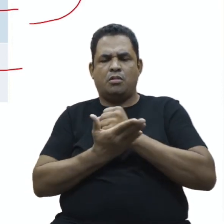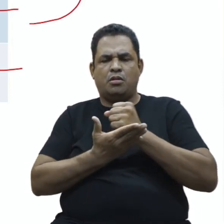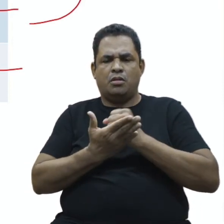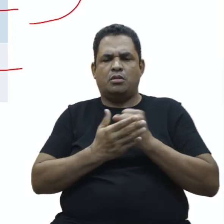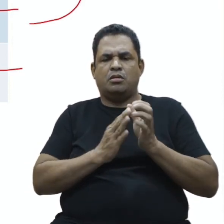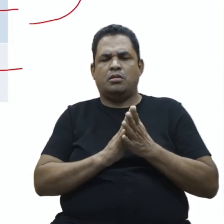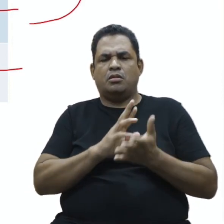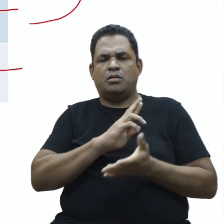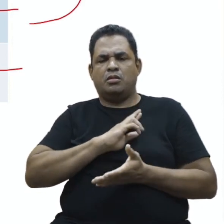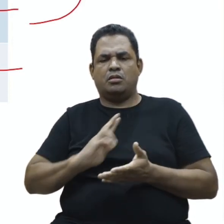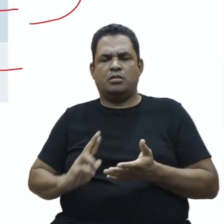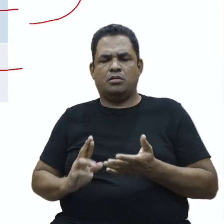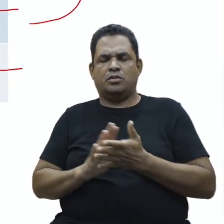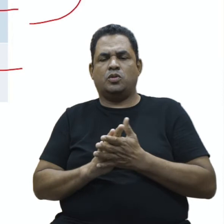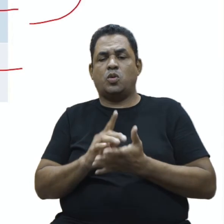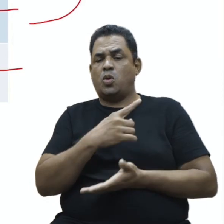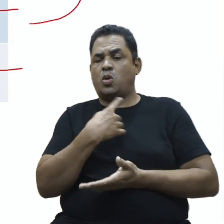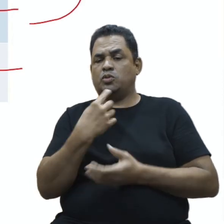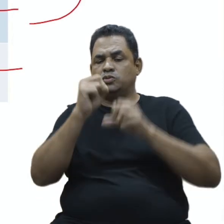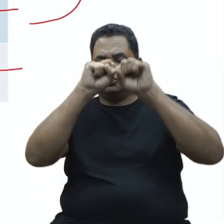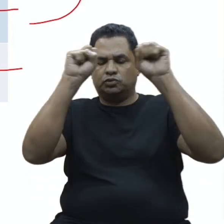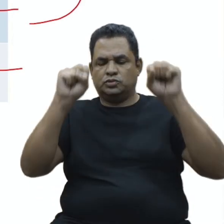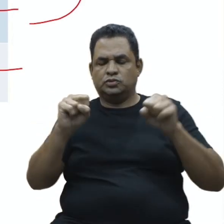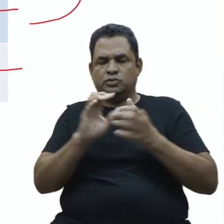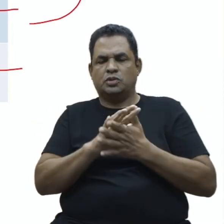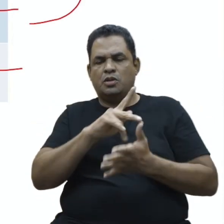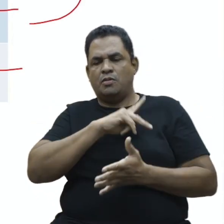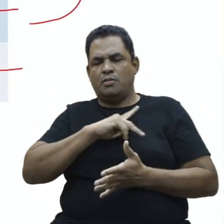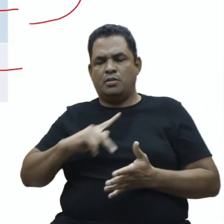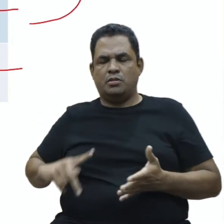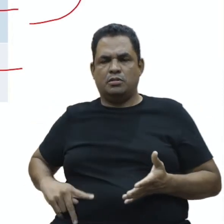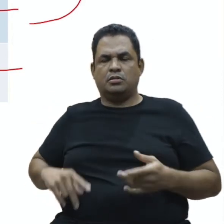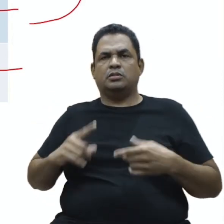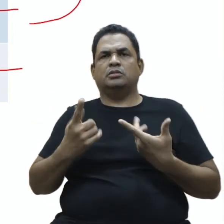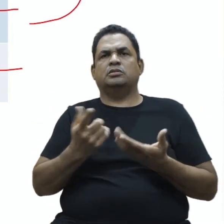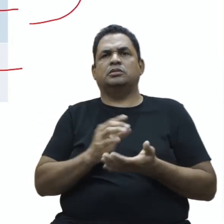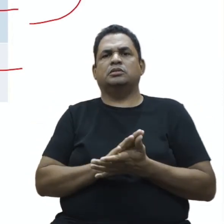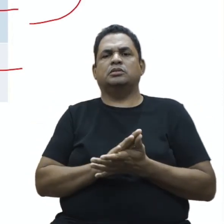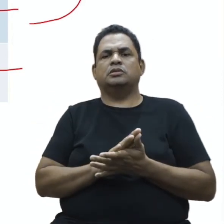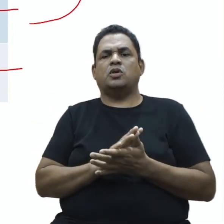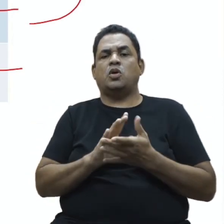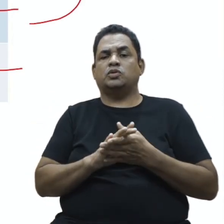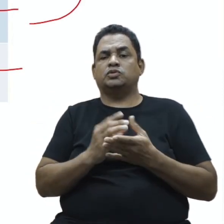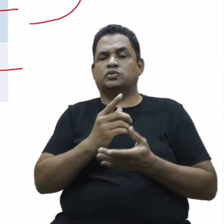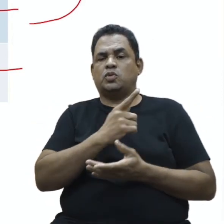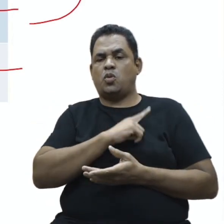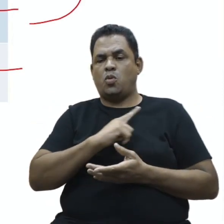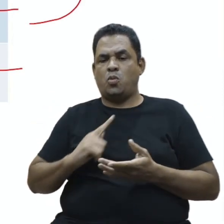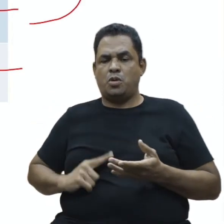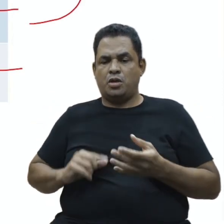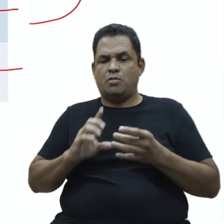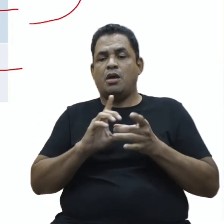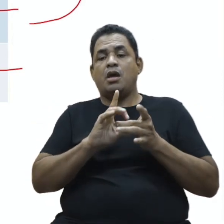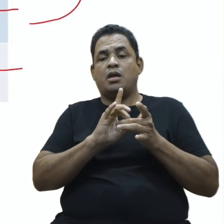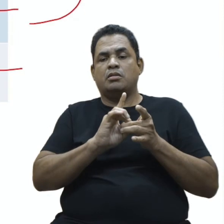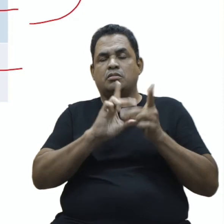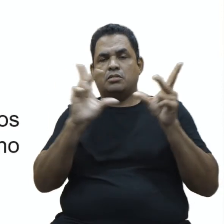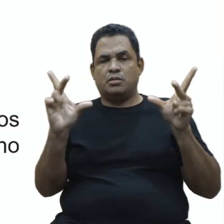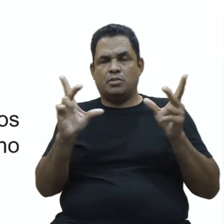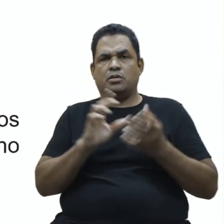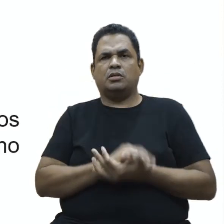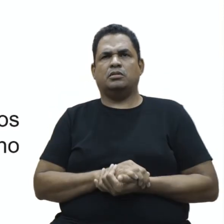sistema é presidencialista e o nosso regime de governo é democrático, ok? Muito